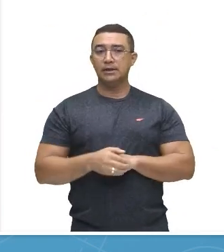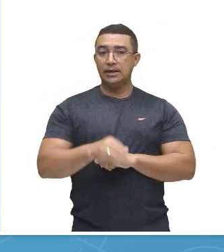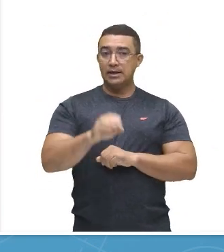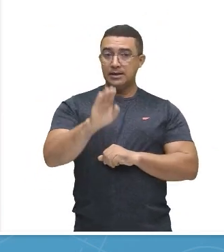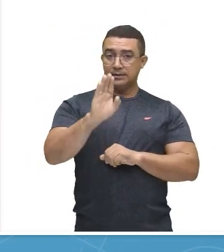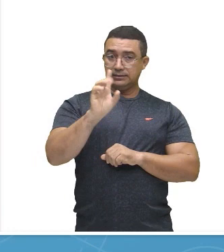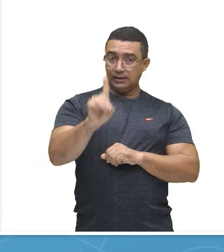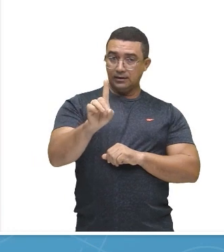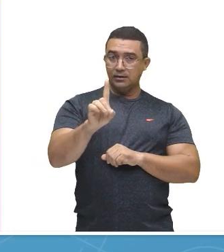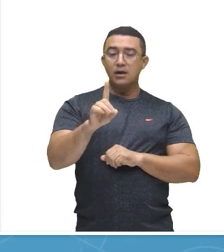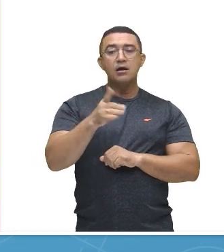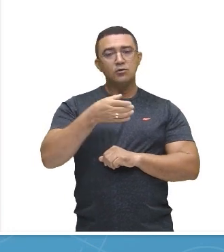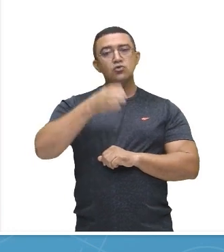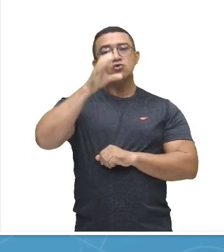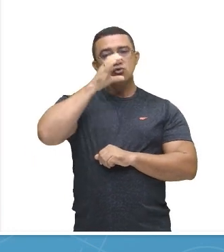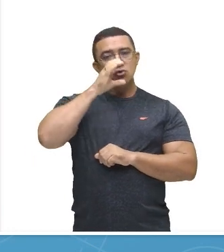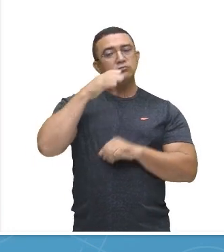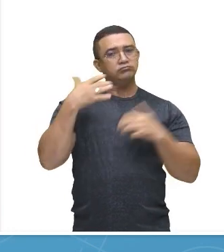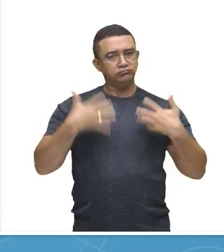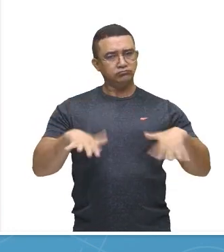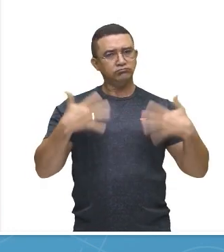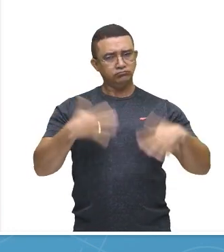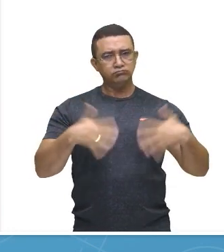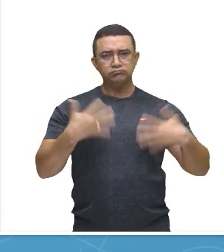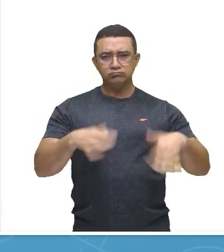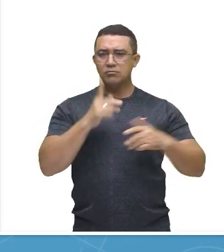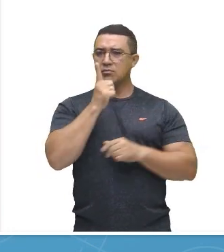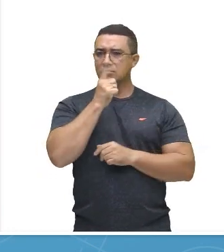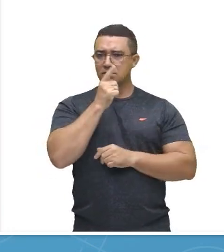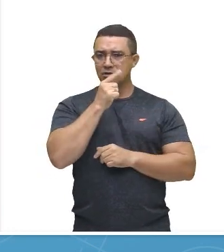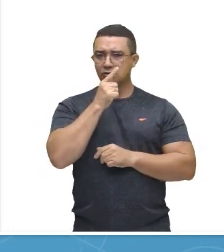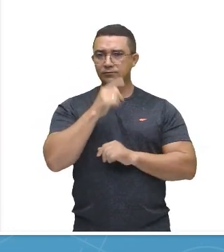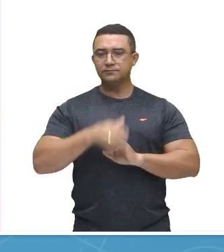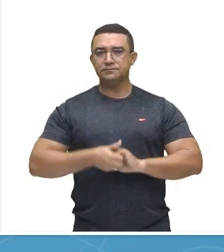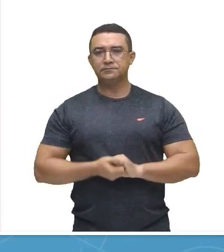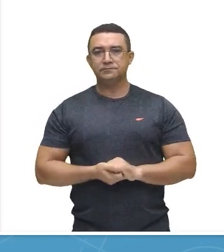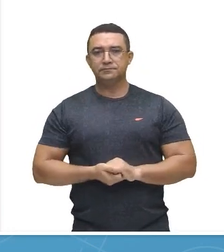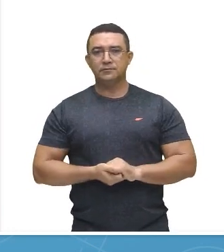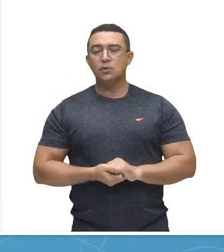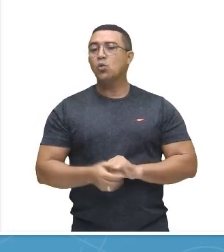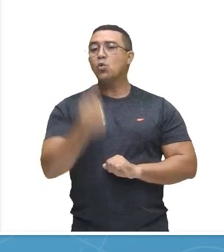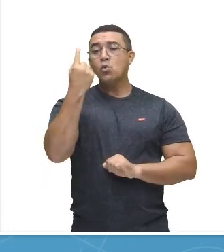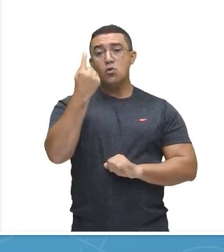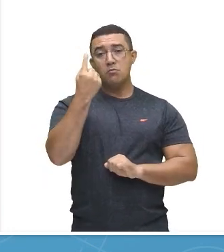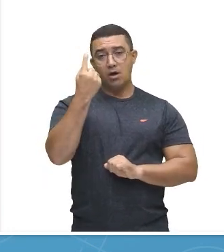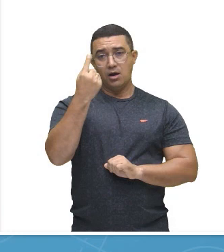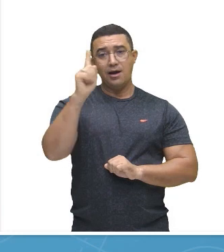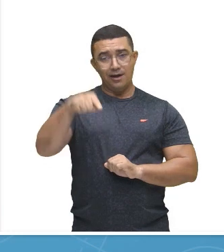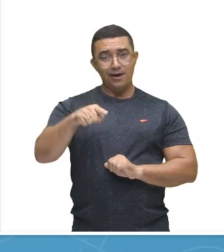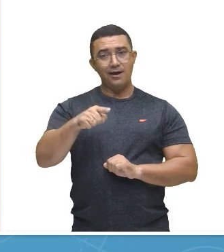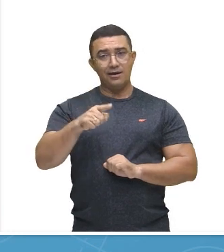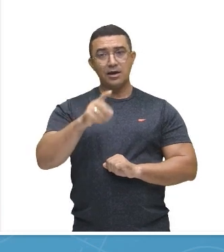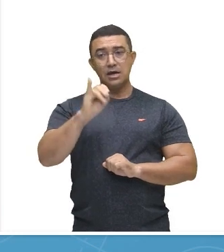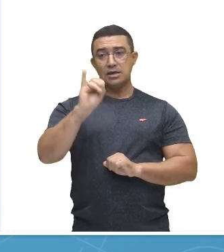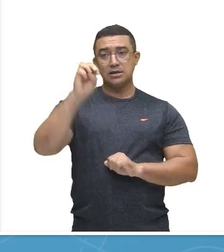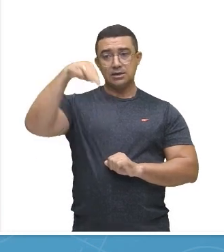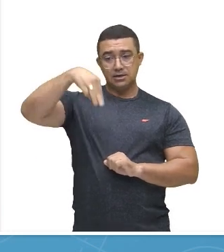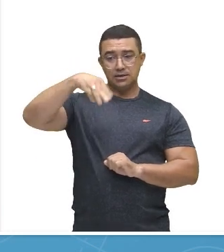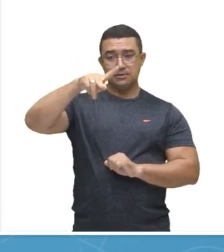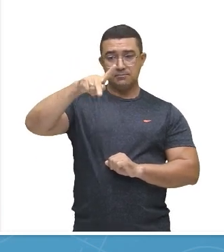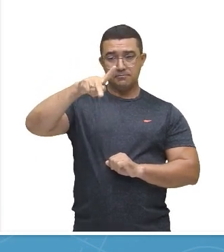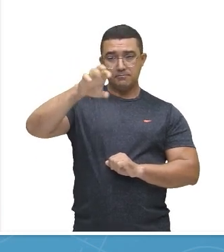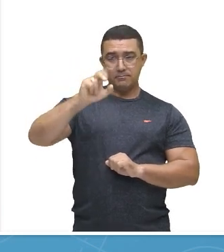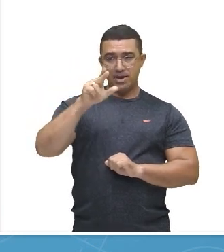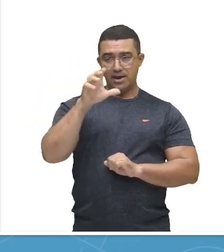delas uma frase imperativa. Observe aí. Uma delas é imperativa. Uma delas é exclamativa.